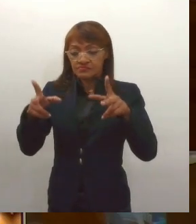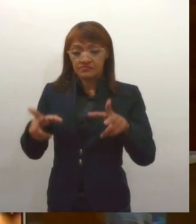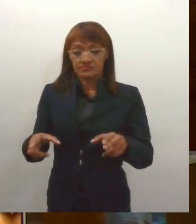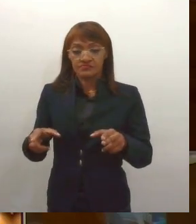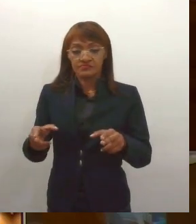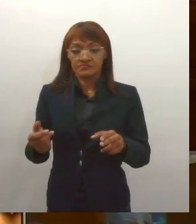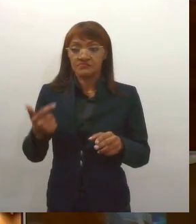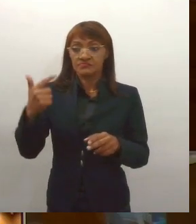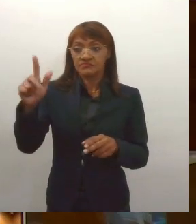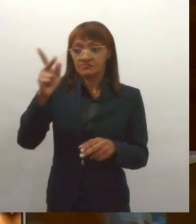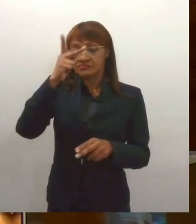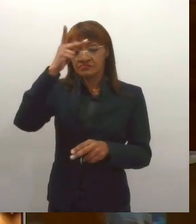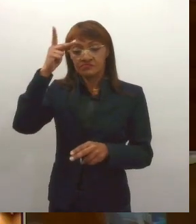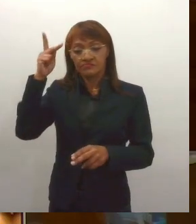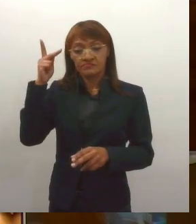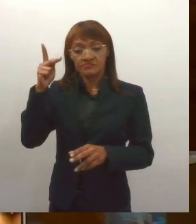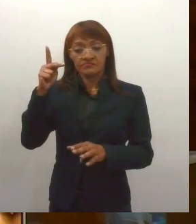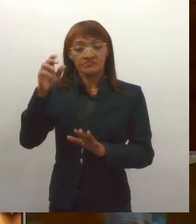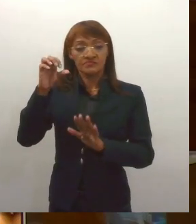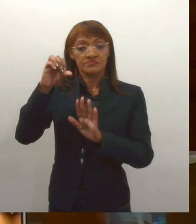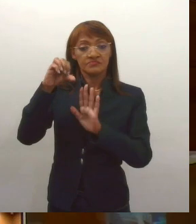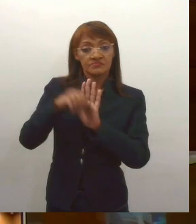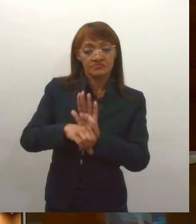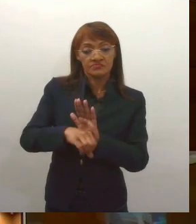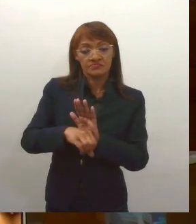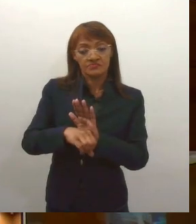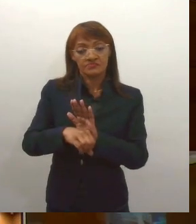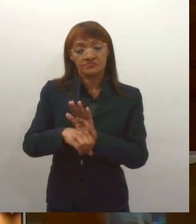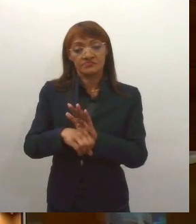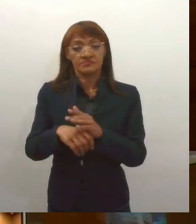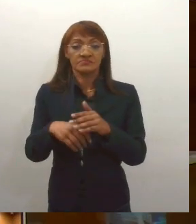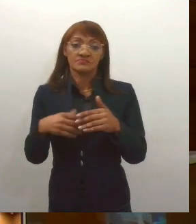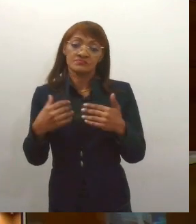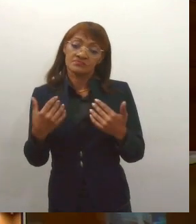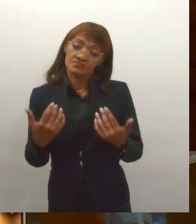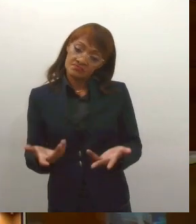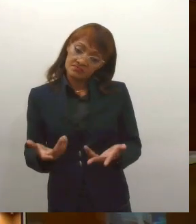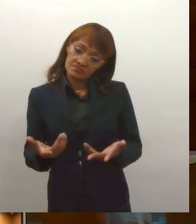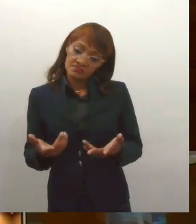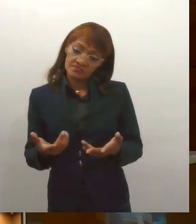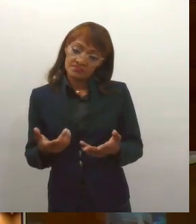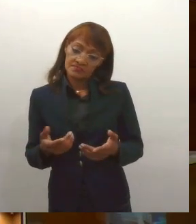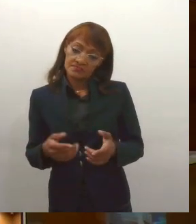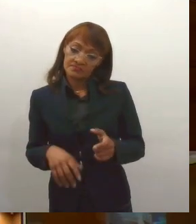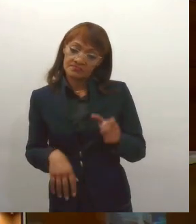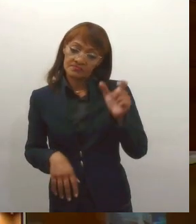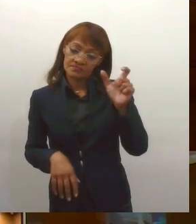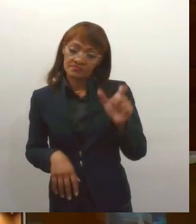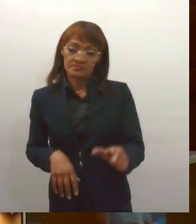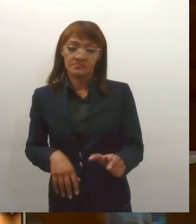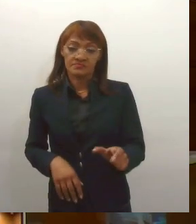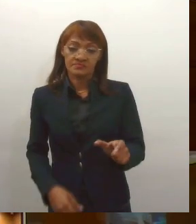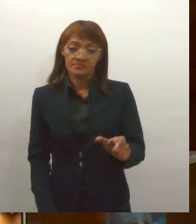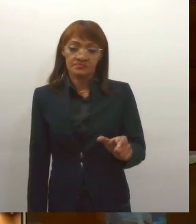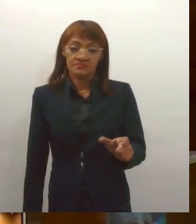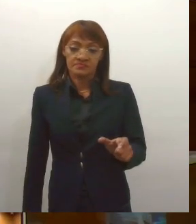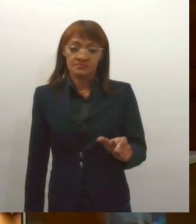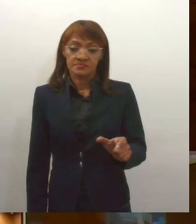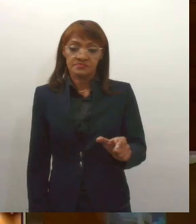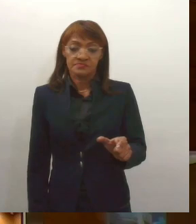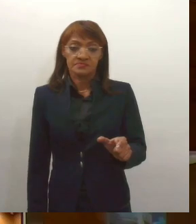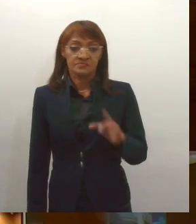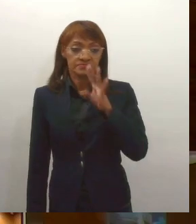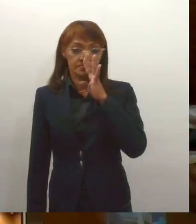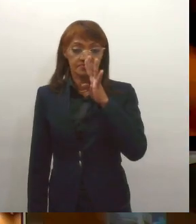qual equivocam ele equivocadamente ele foi acusado e vemos né